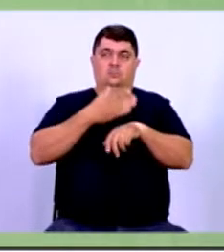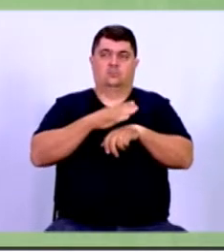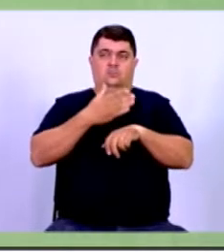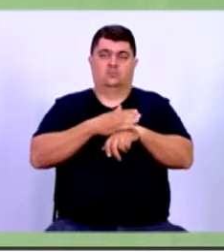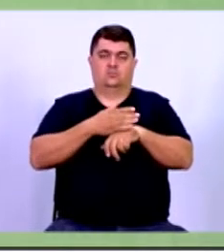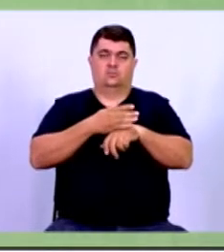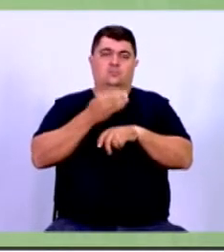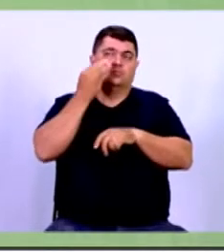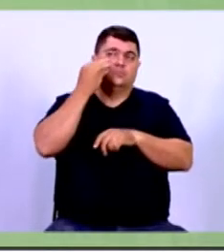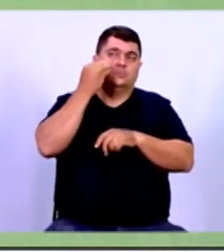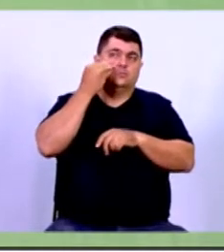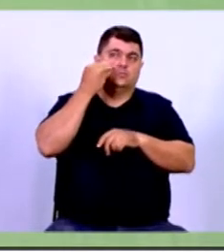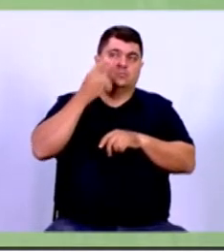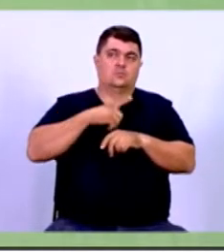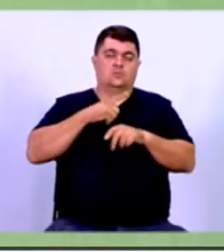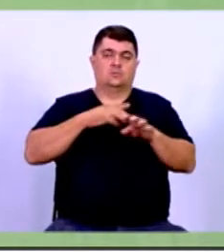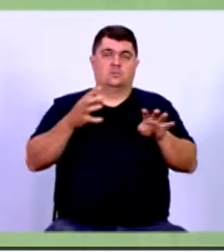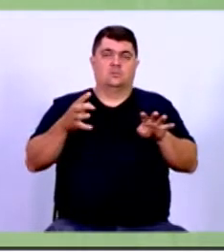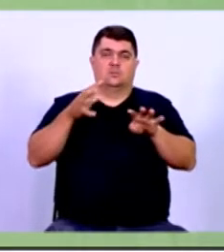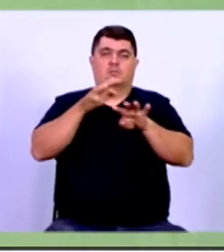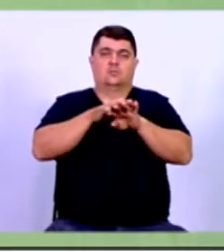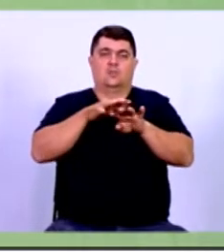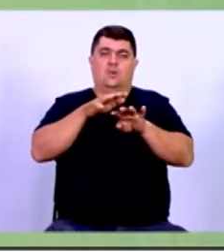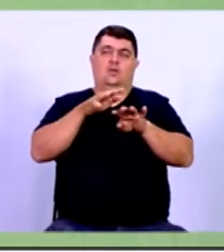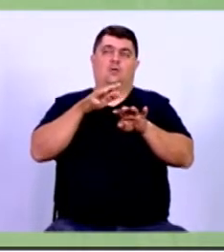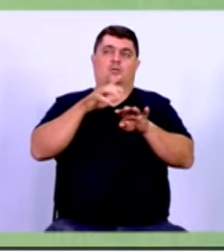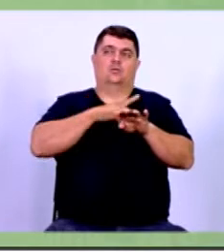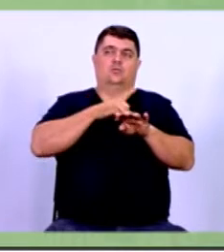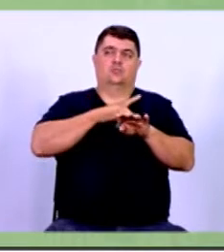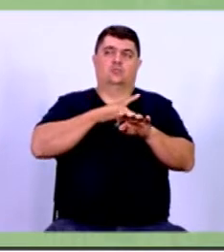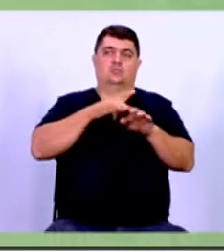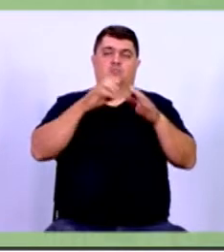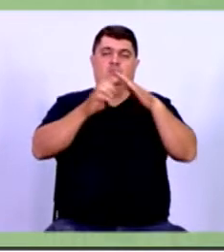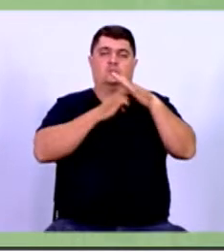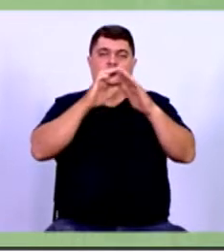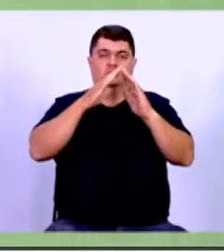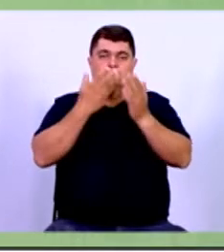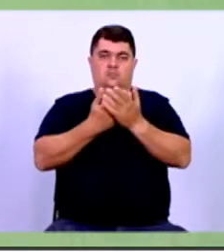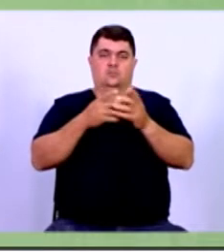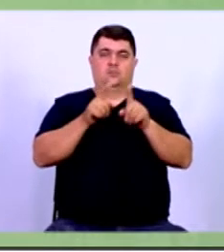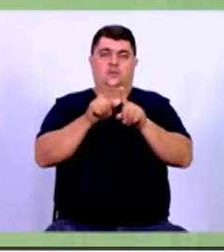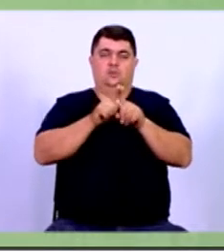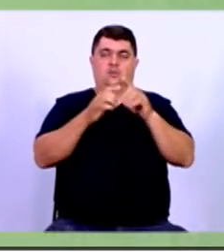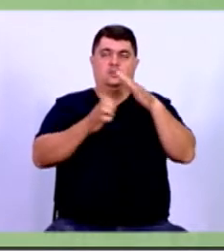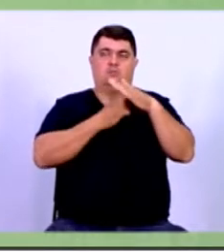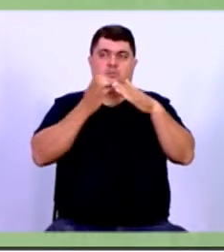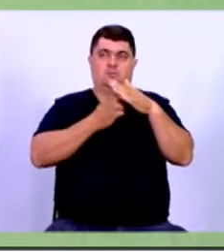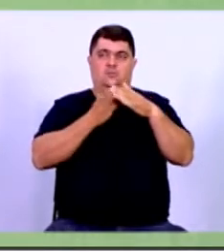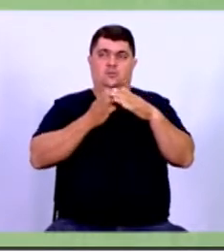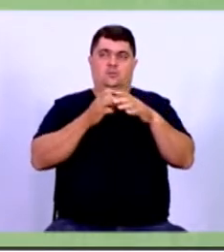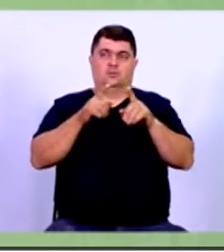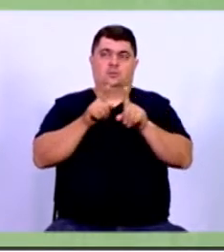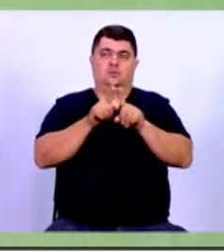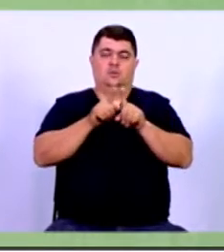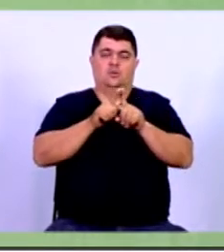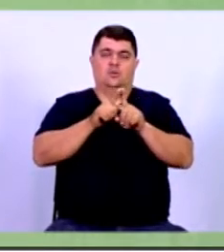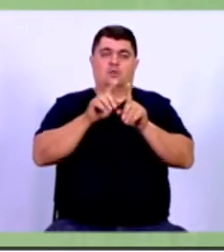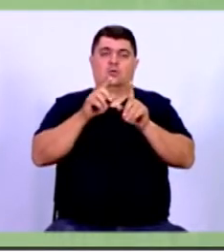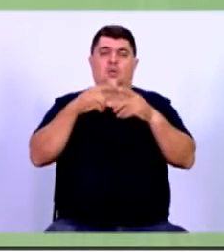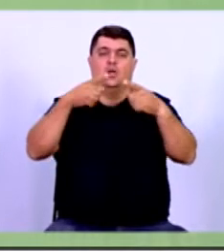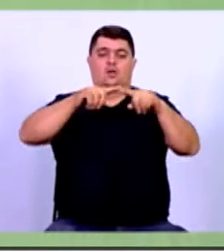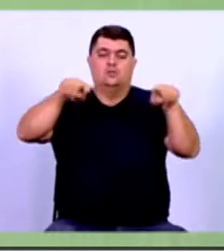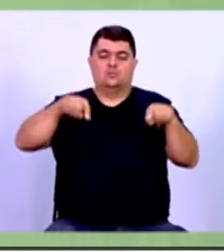estágio. Então, nós temos o agente de integração, a instituição de ensino e a instituição concedente. Ofertar as instalações é da